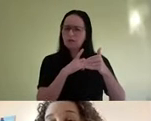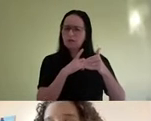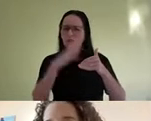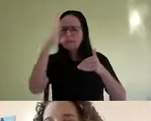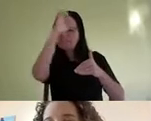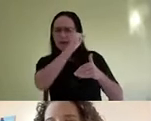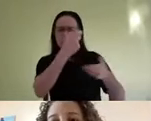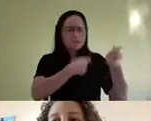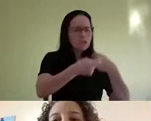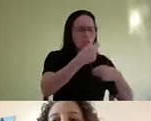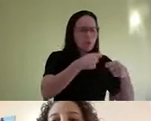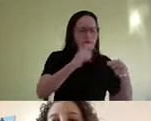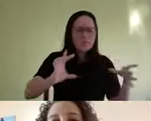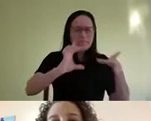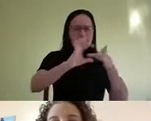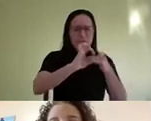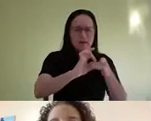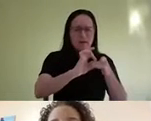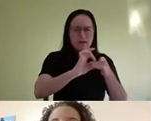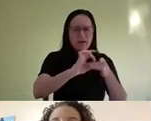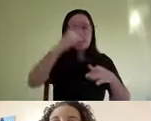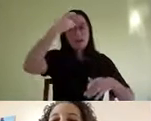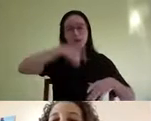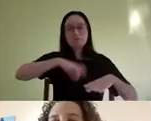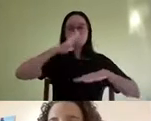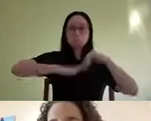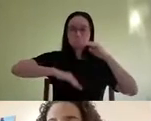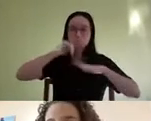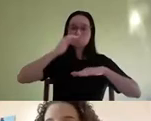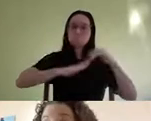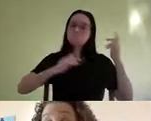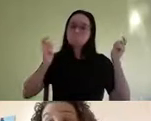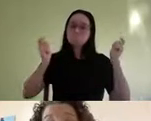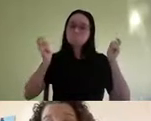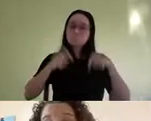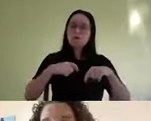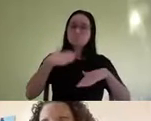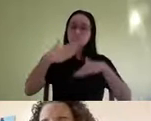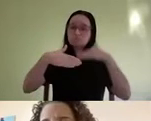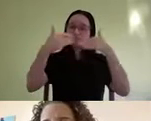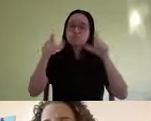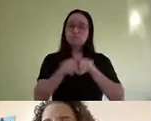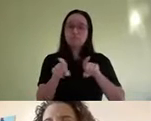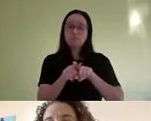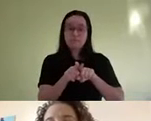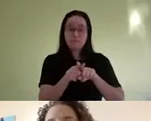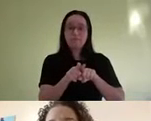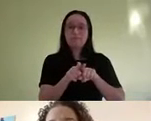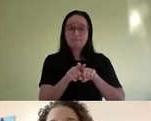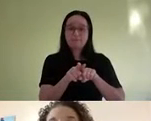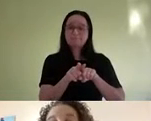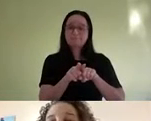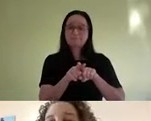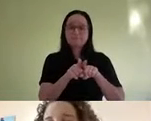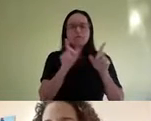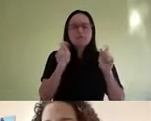além de eu ser uma profissional mais completa, eu consigo entregar melhor uma proposta de evolução e eu consigo ser